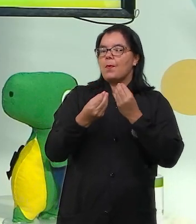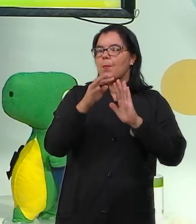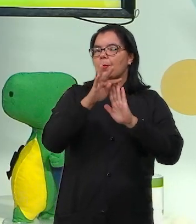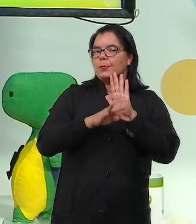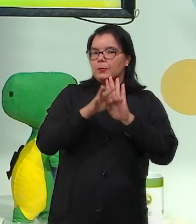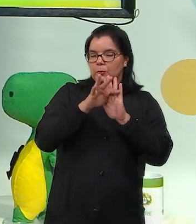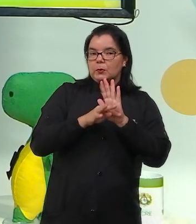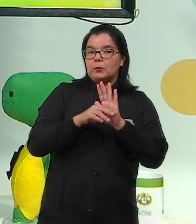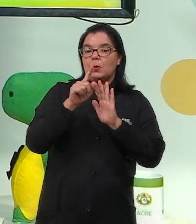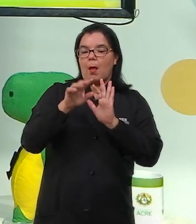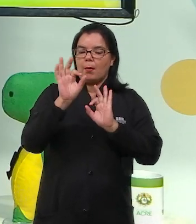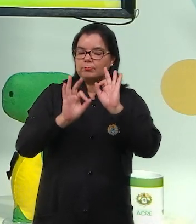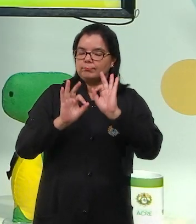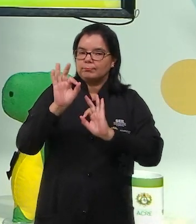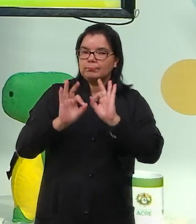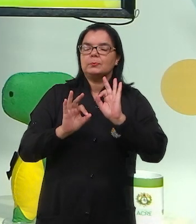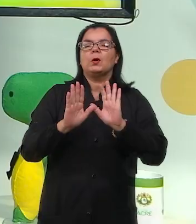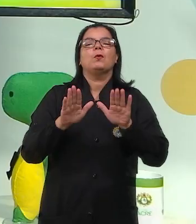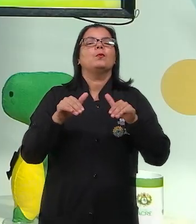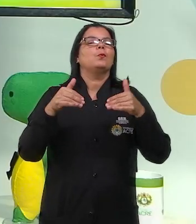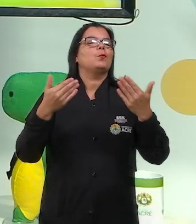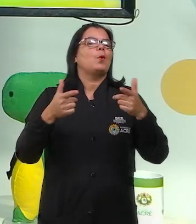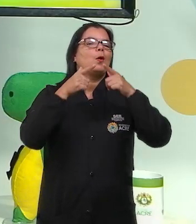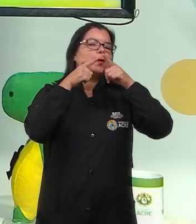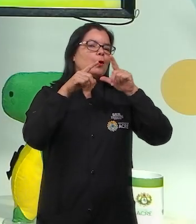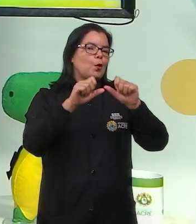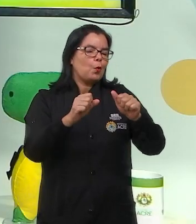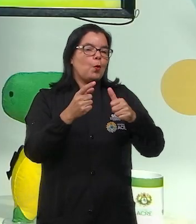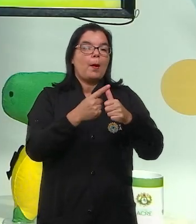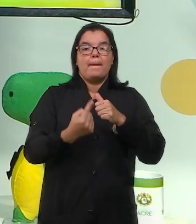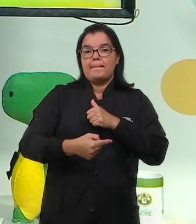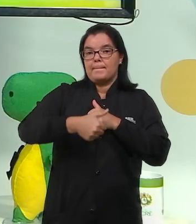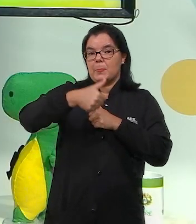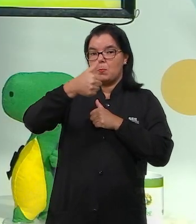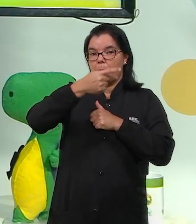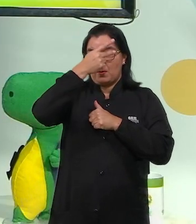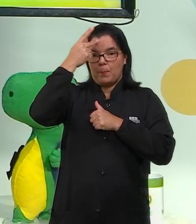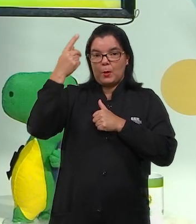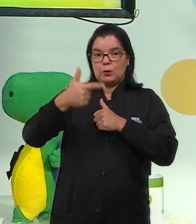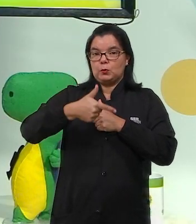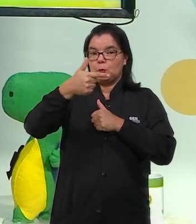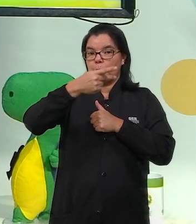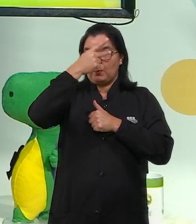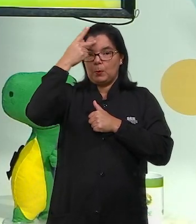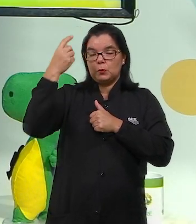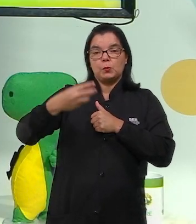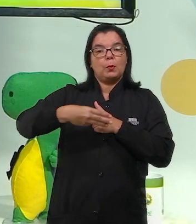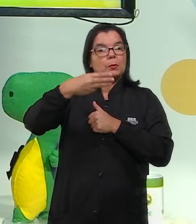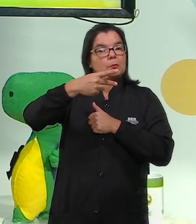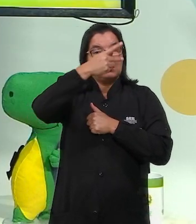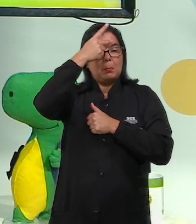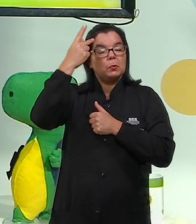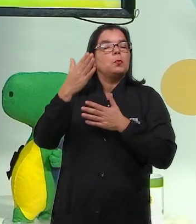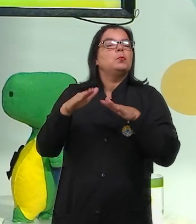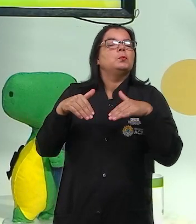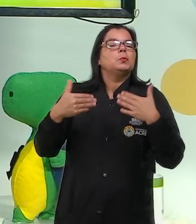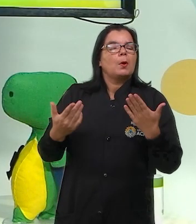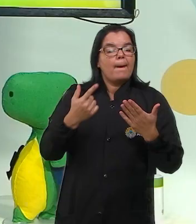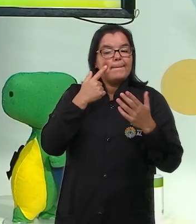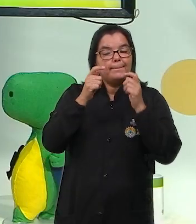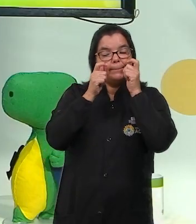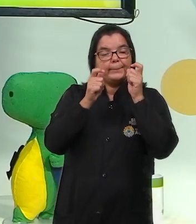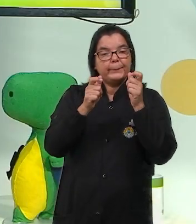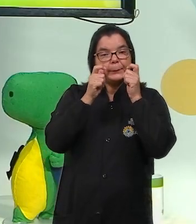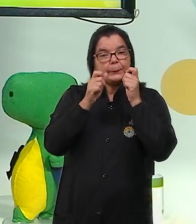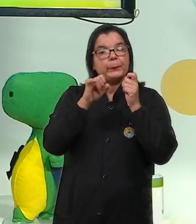são construídos. Qual é a linguagem? Primeira pessoa, segunda pessoa, terceira pessoa, porque você deve prestar